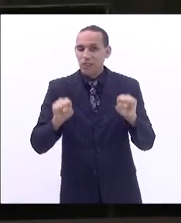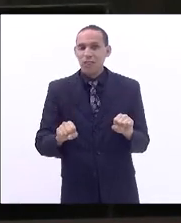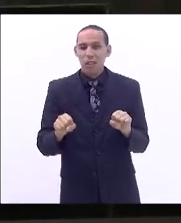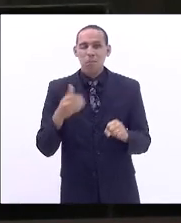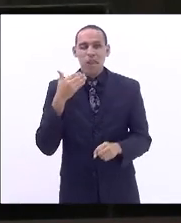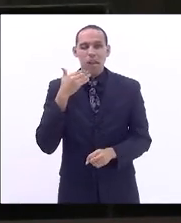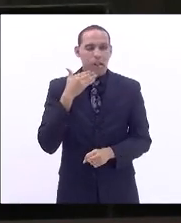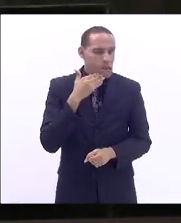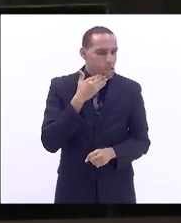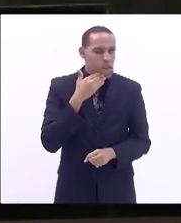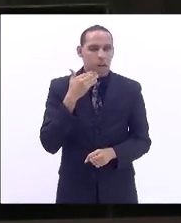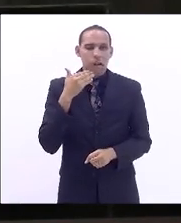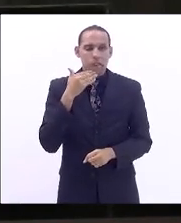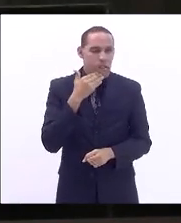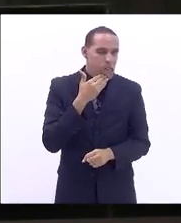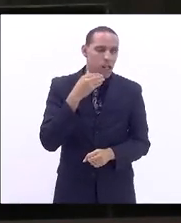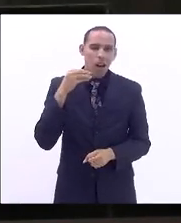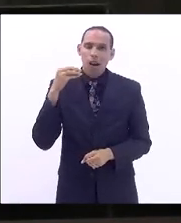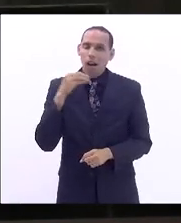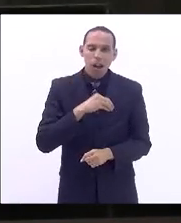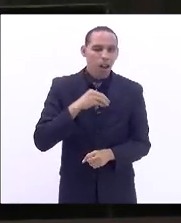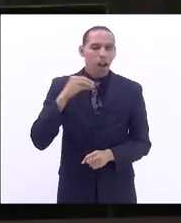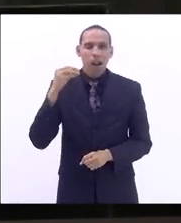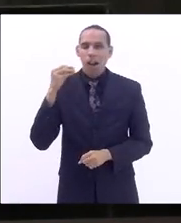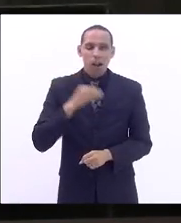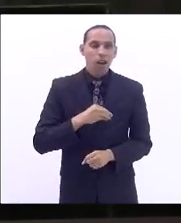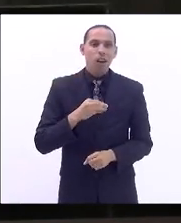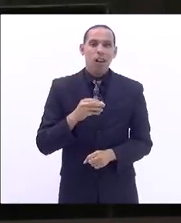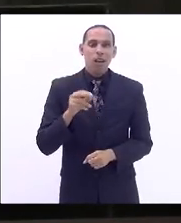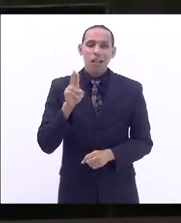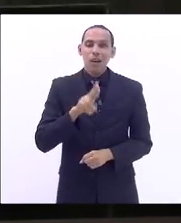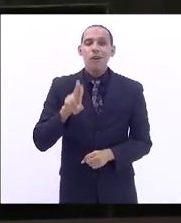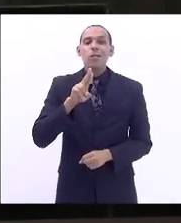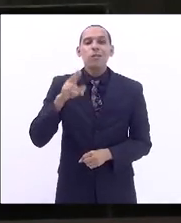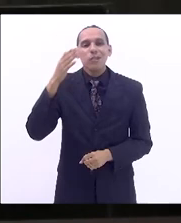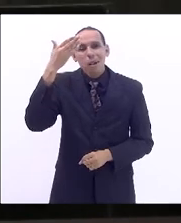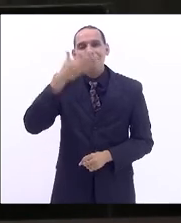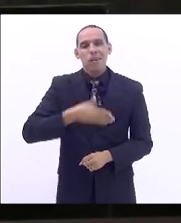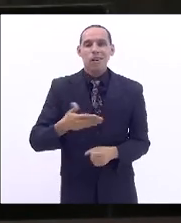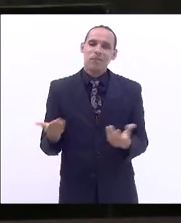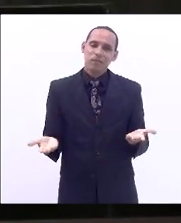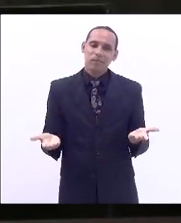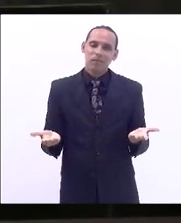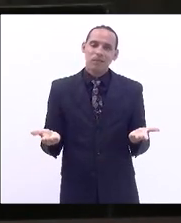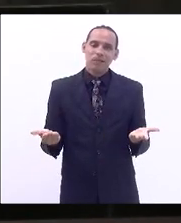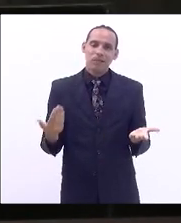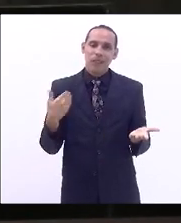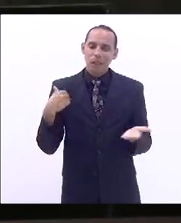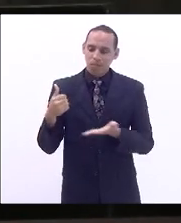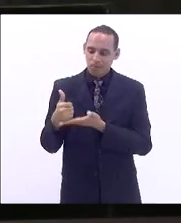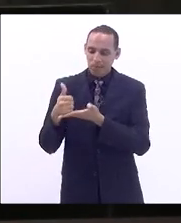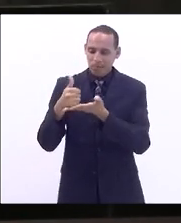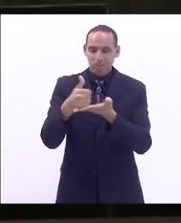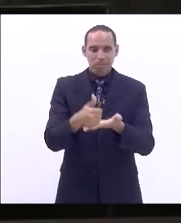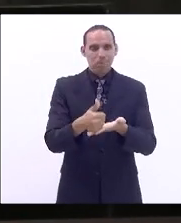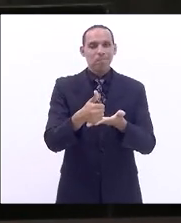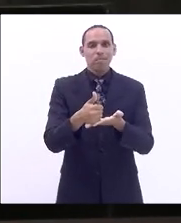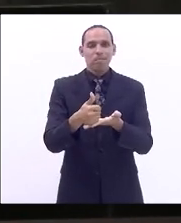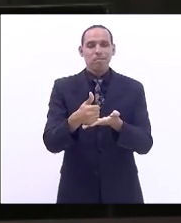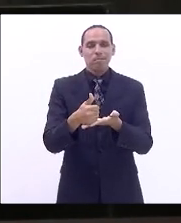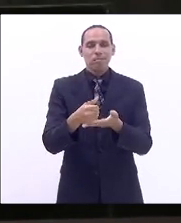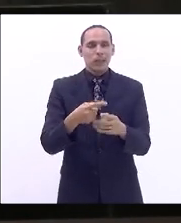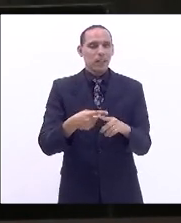falho e frágil de utilização como prova então eu trago esse elemento aqui